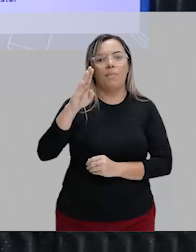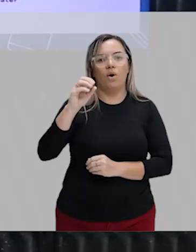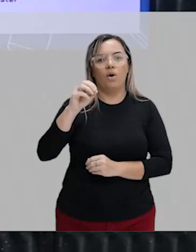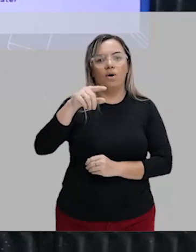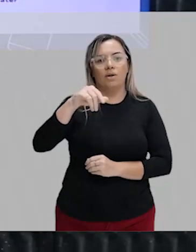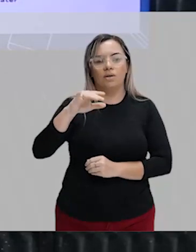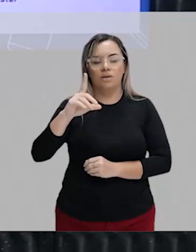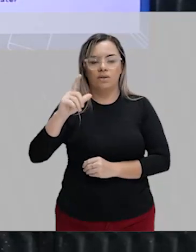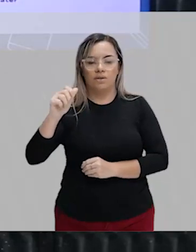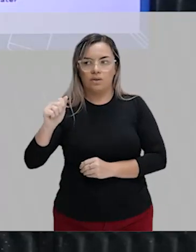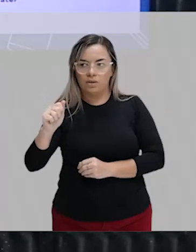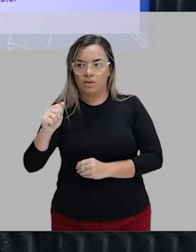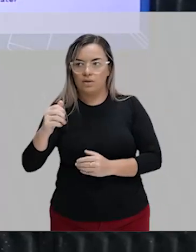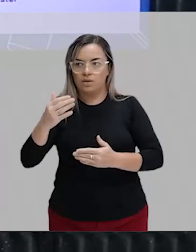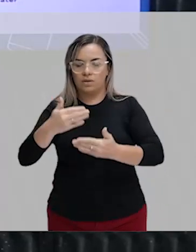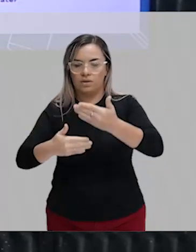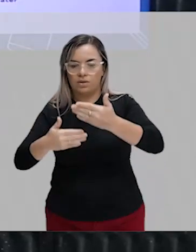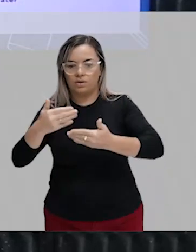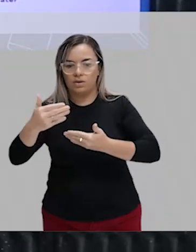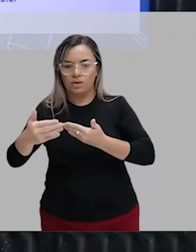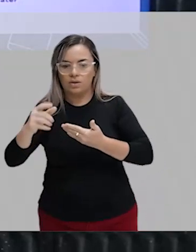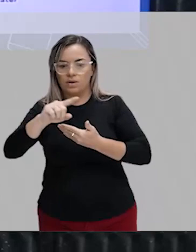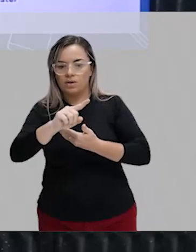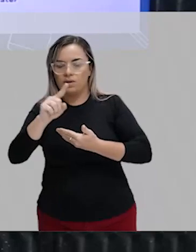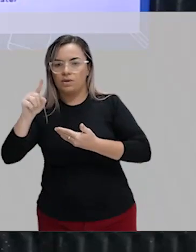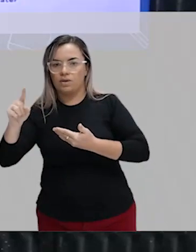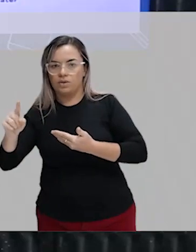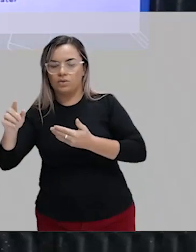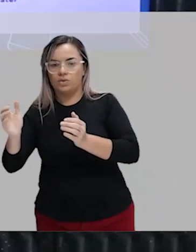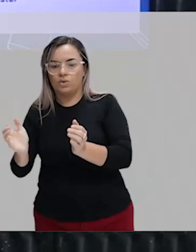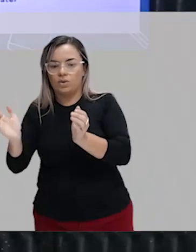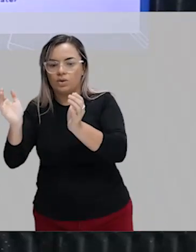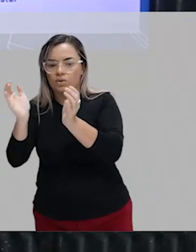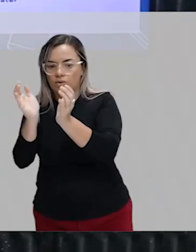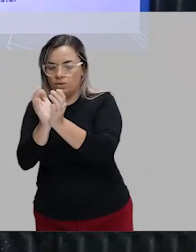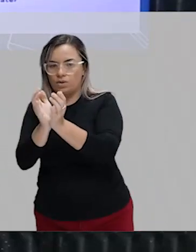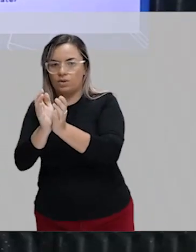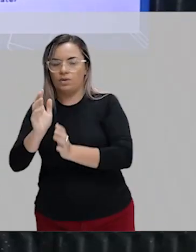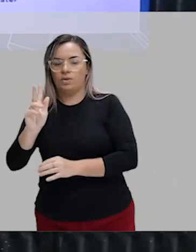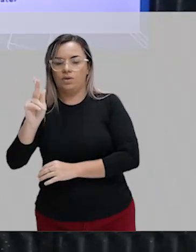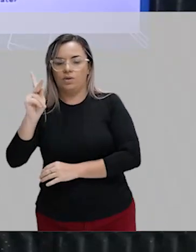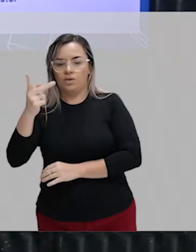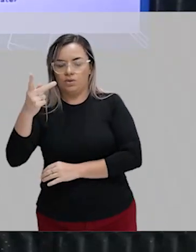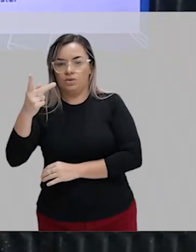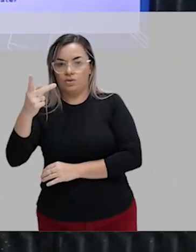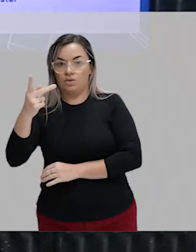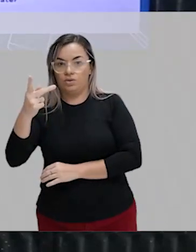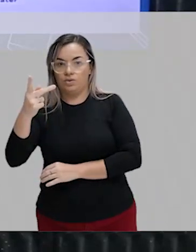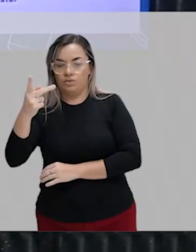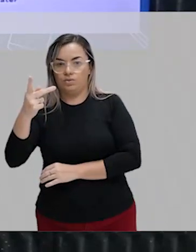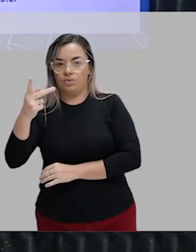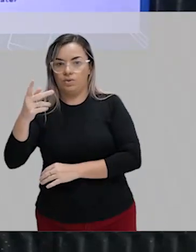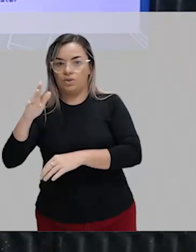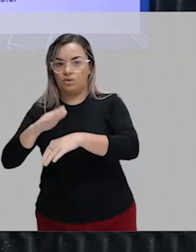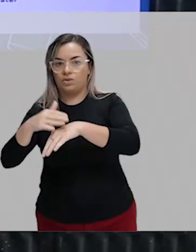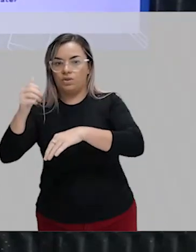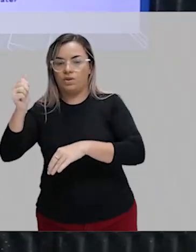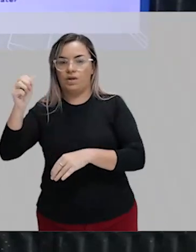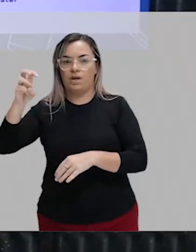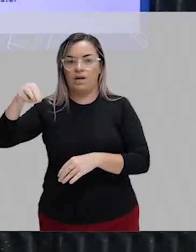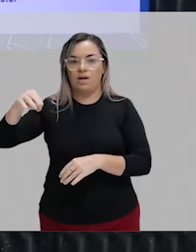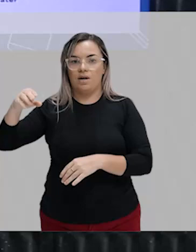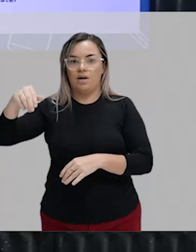interagir com o agrupamento hidrogênio do agrupamento amina de um outro